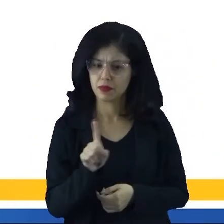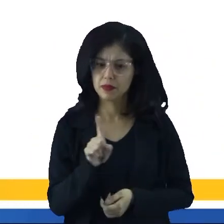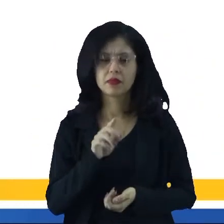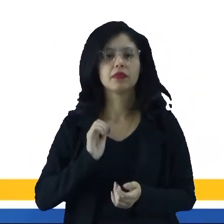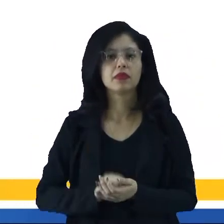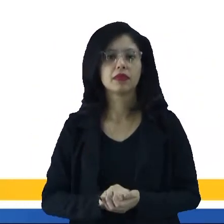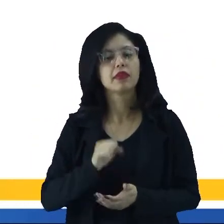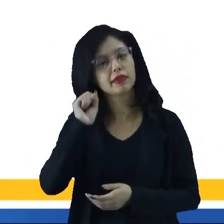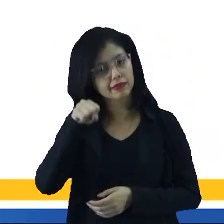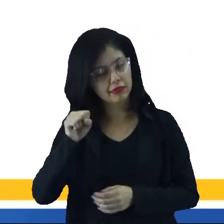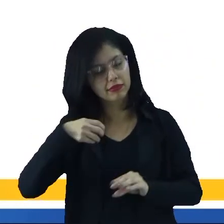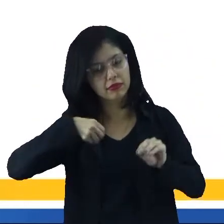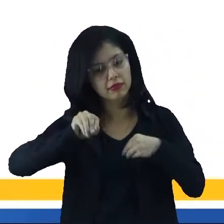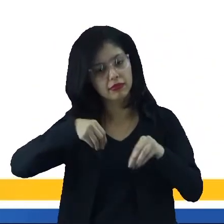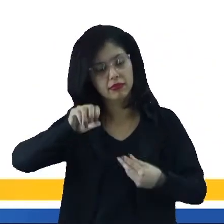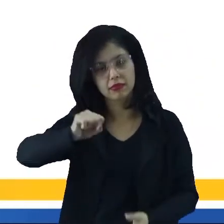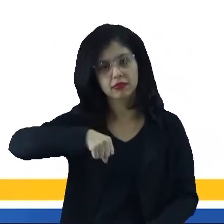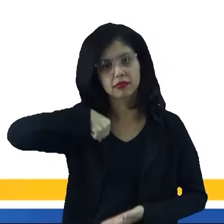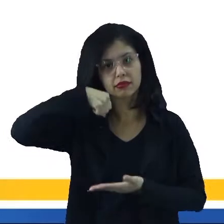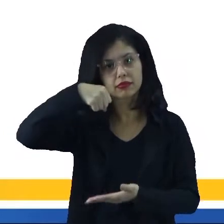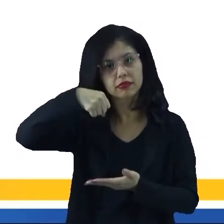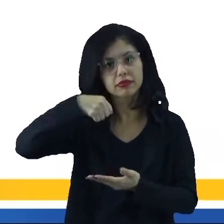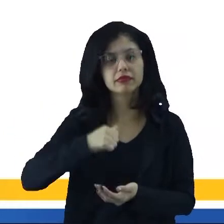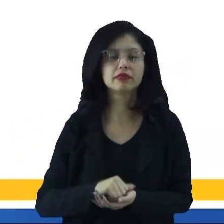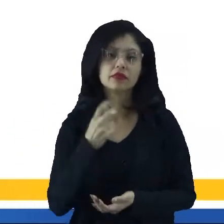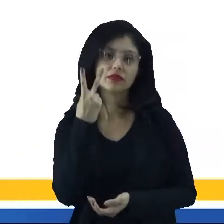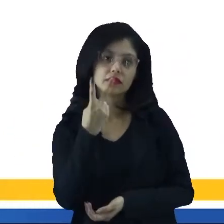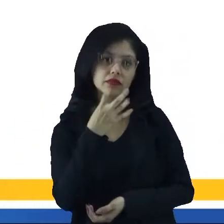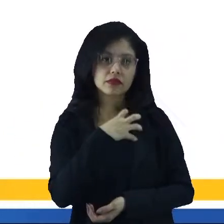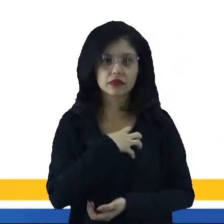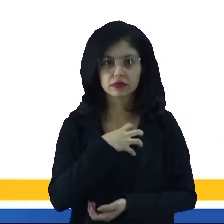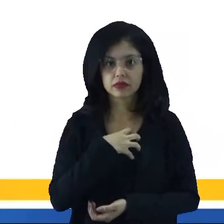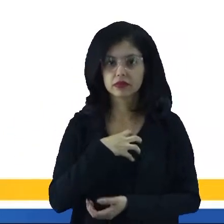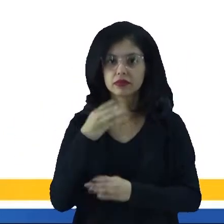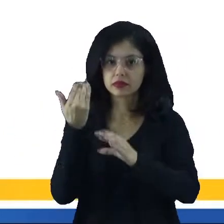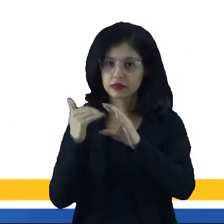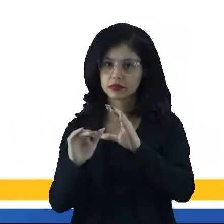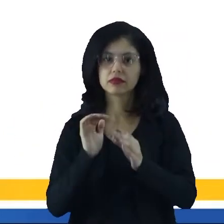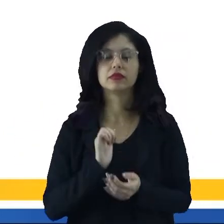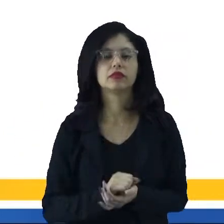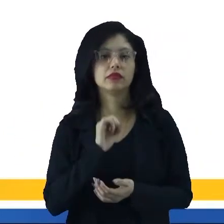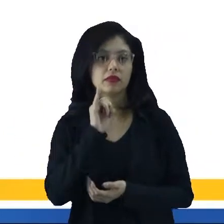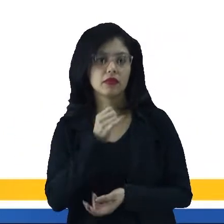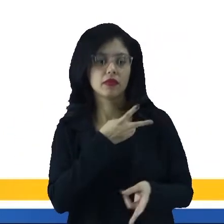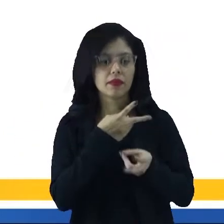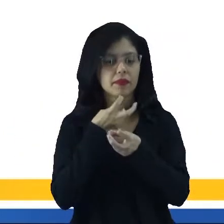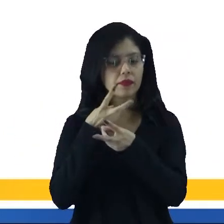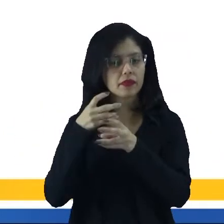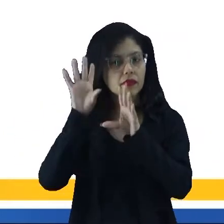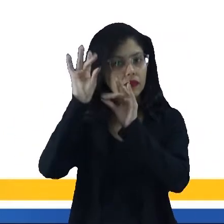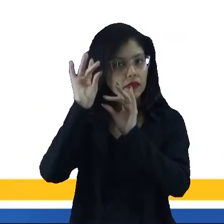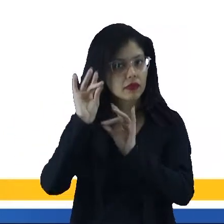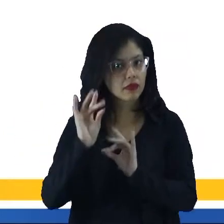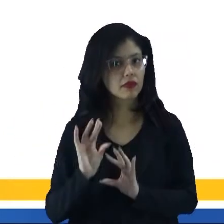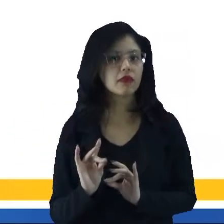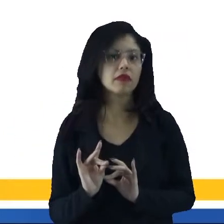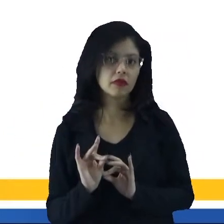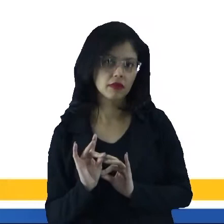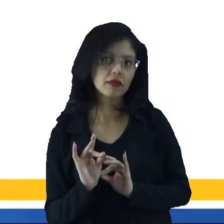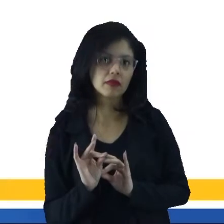sim um saco plástico, ok? Então tem um duplo sentido aí na mensagem, que se a gente não olhar também